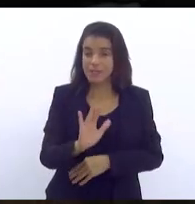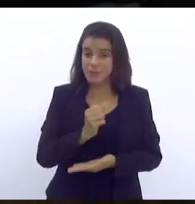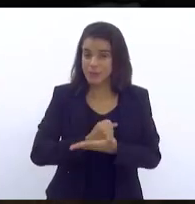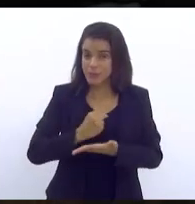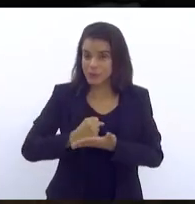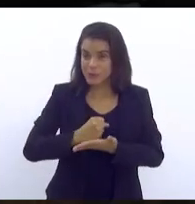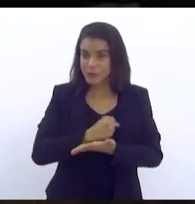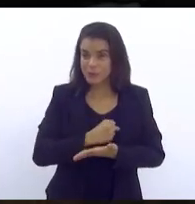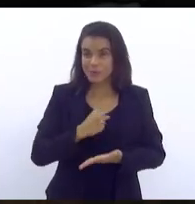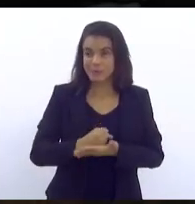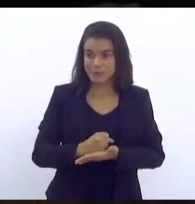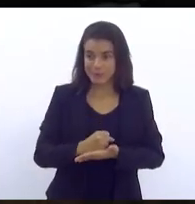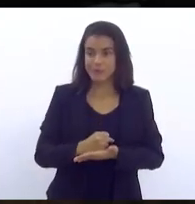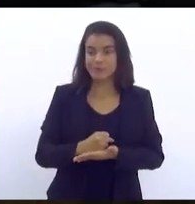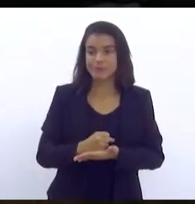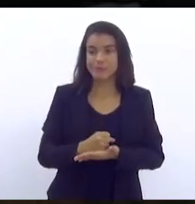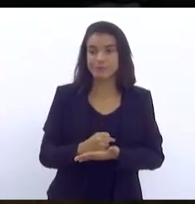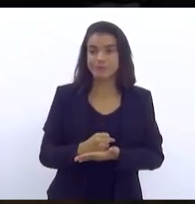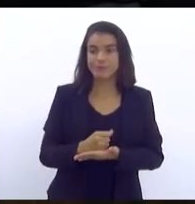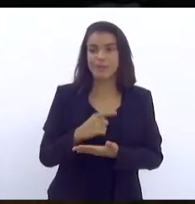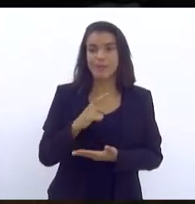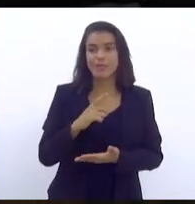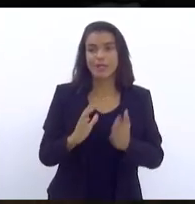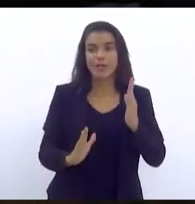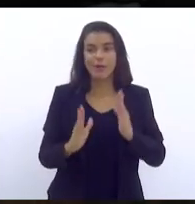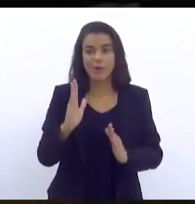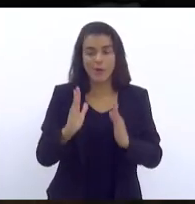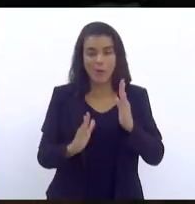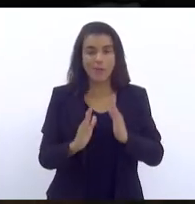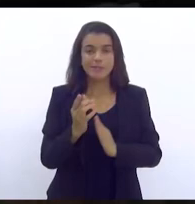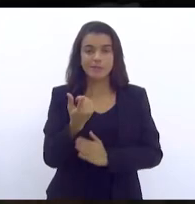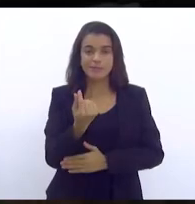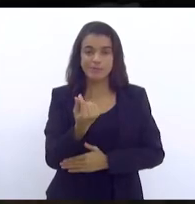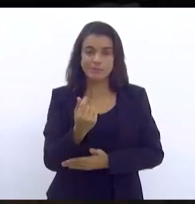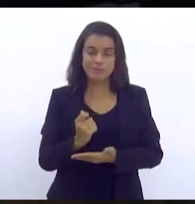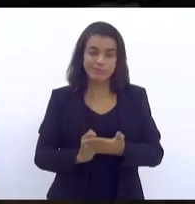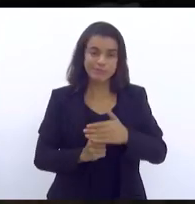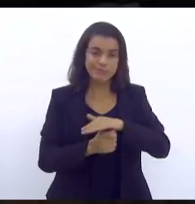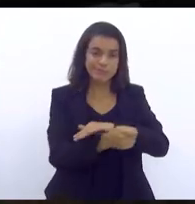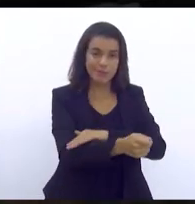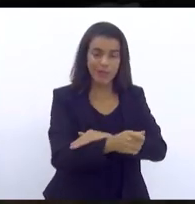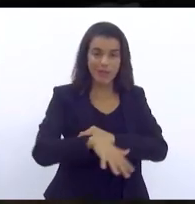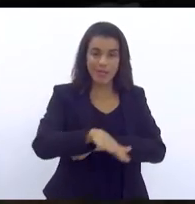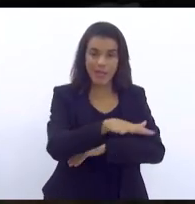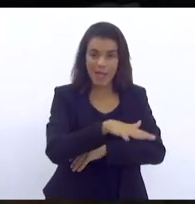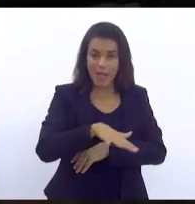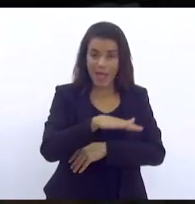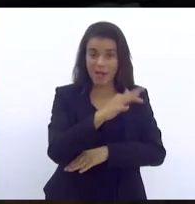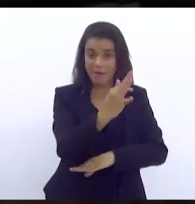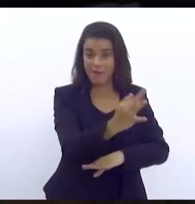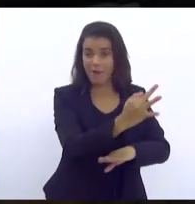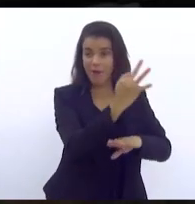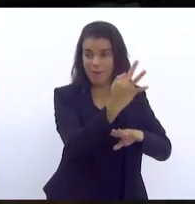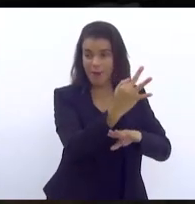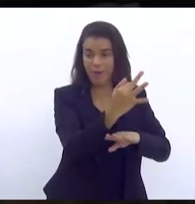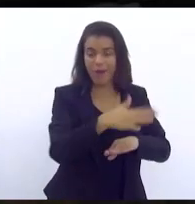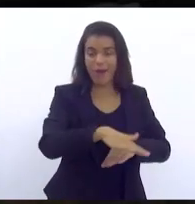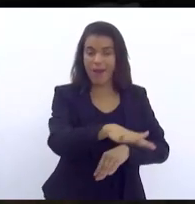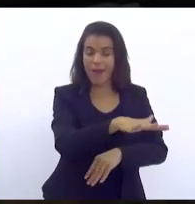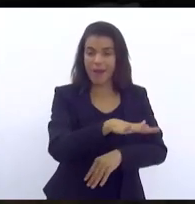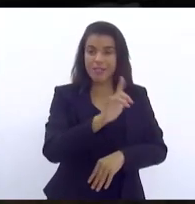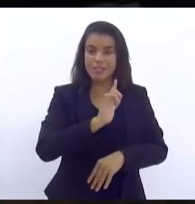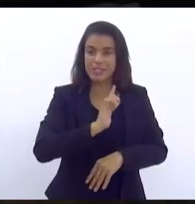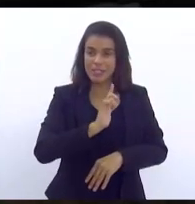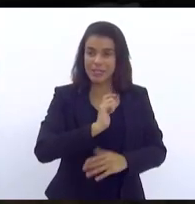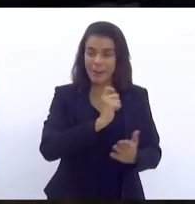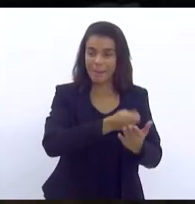eh diz uma previsão orçamentária para investimento em áreas formais ou seja áreas onde já tem